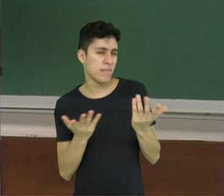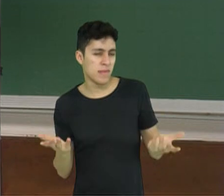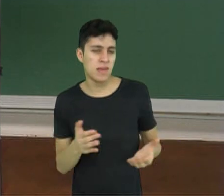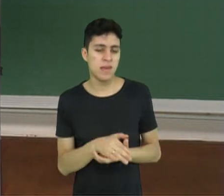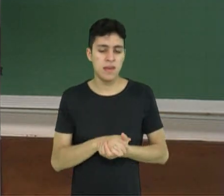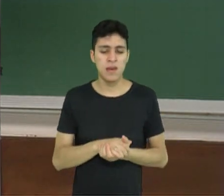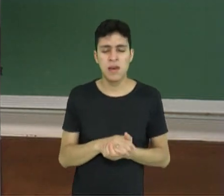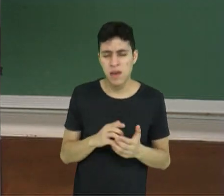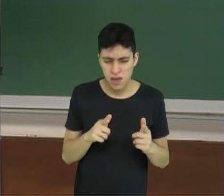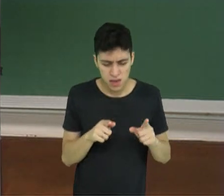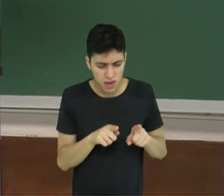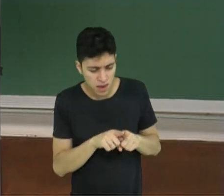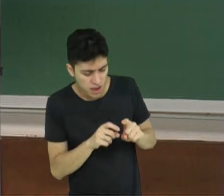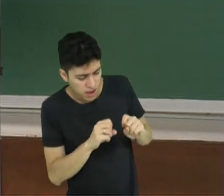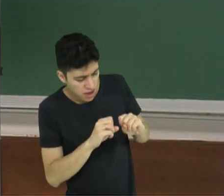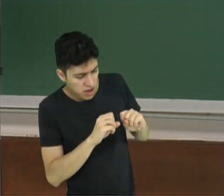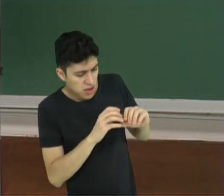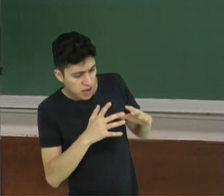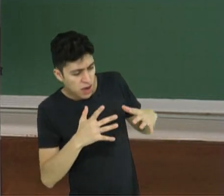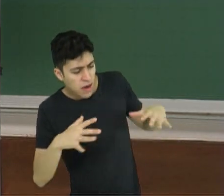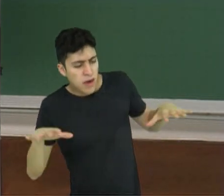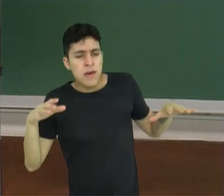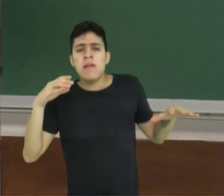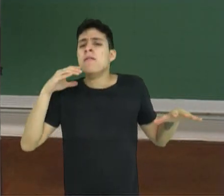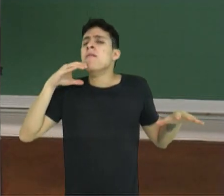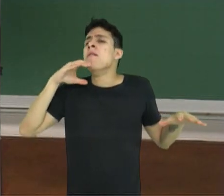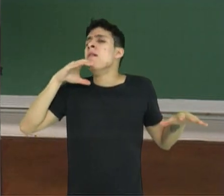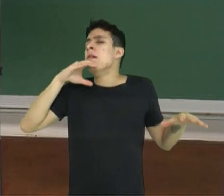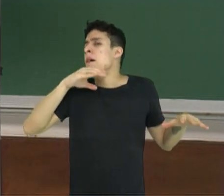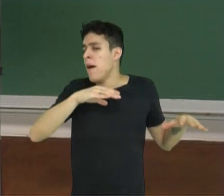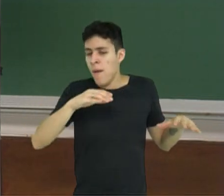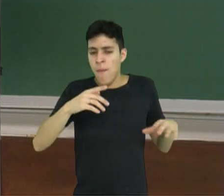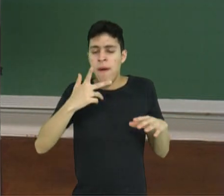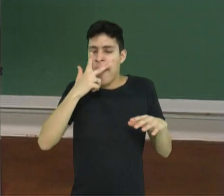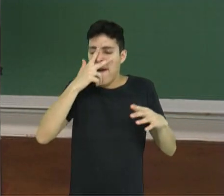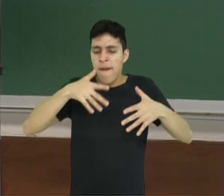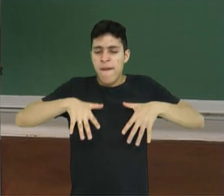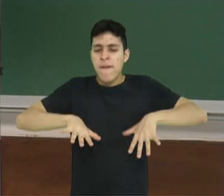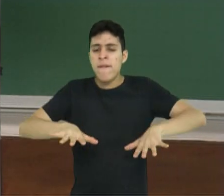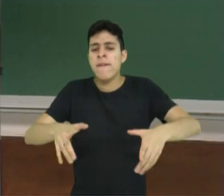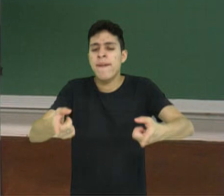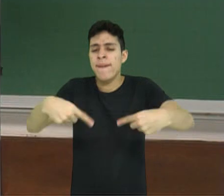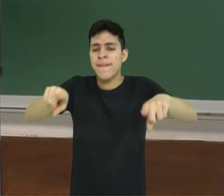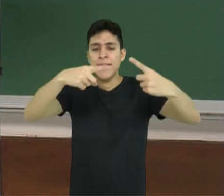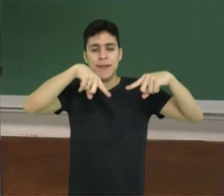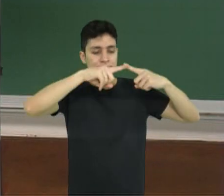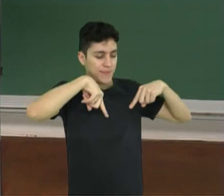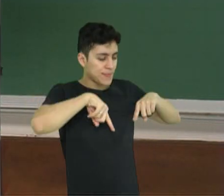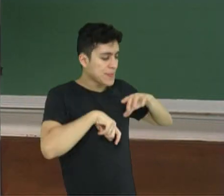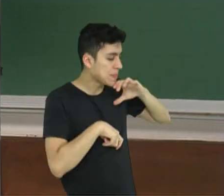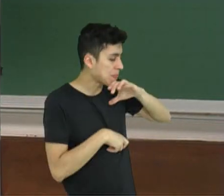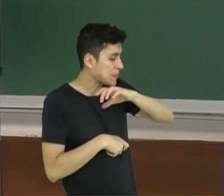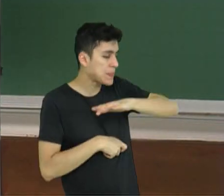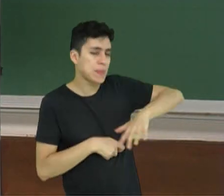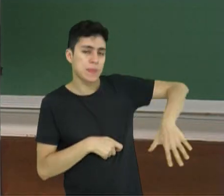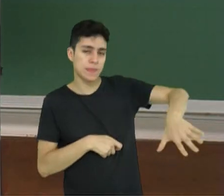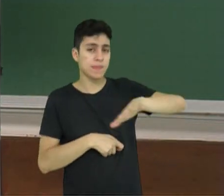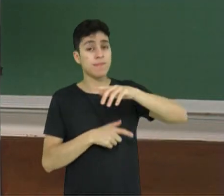dos oceanos, as marés levam esse aquecimento lá para as geleiras, né, o movimento das correntes